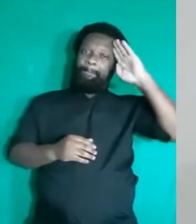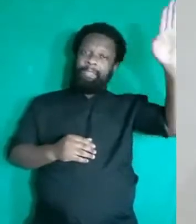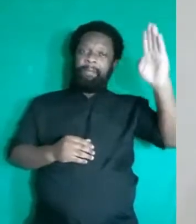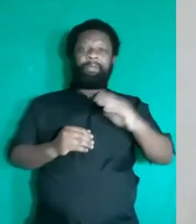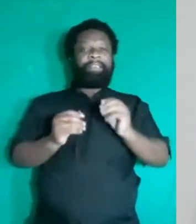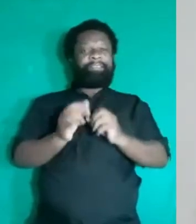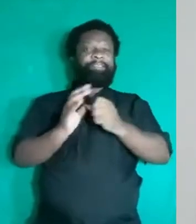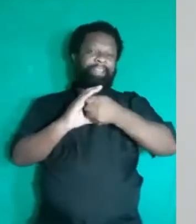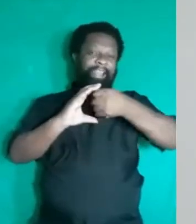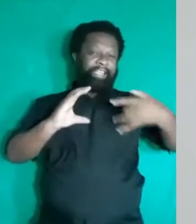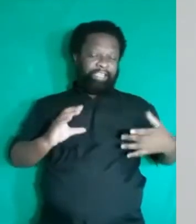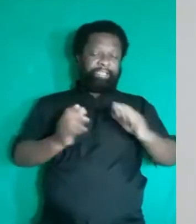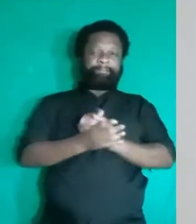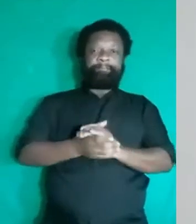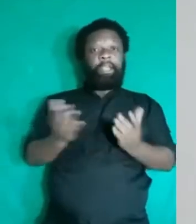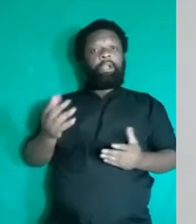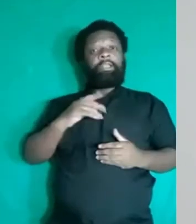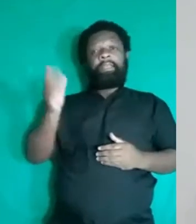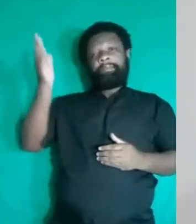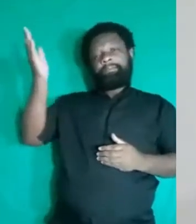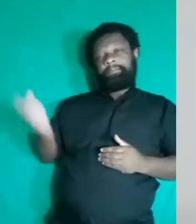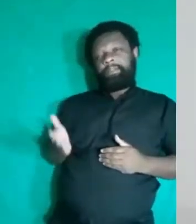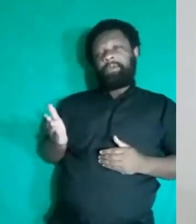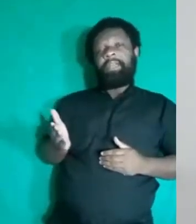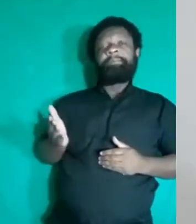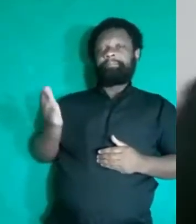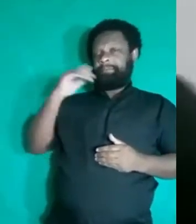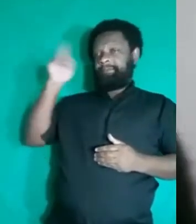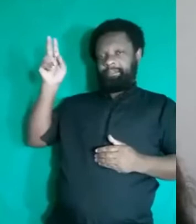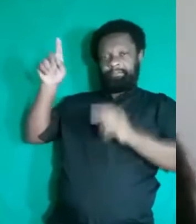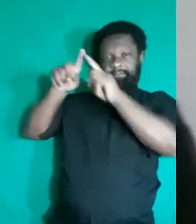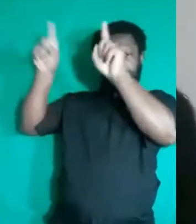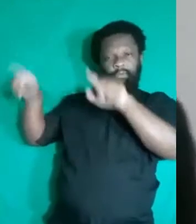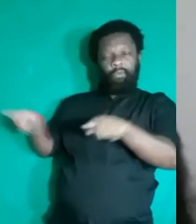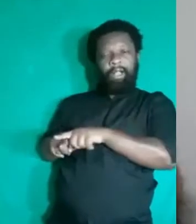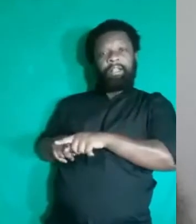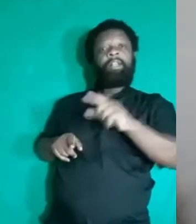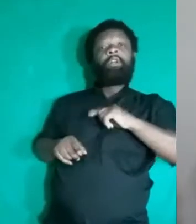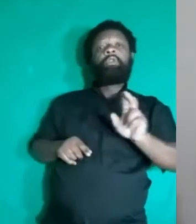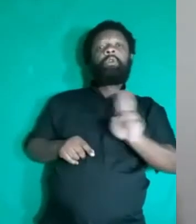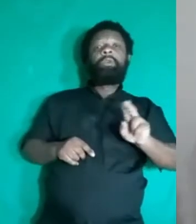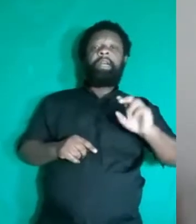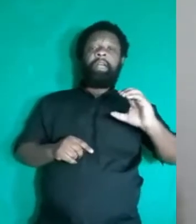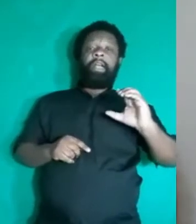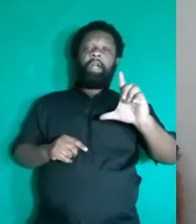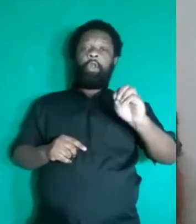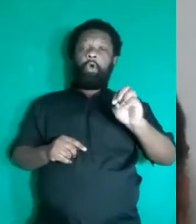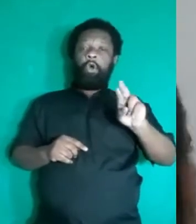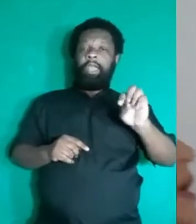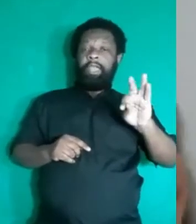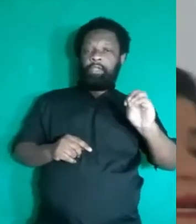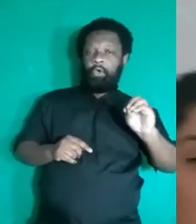da ionização, tudo bem? Então essa é a principal diferença. Bom, pessoal, então aqui eu coloquei o cloreto de